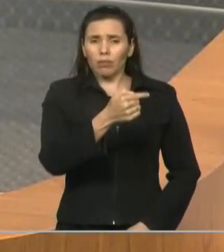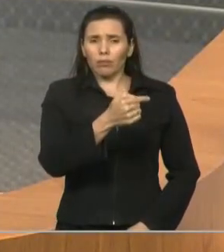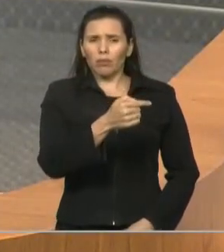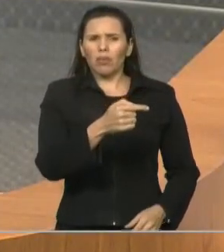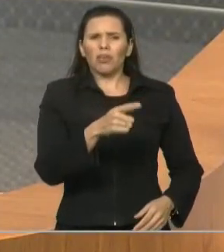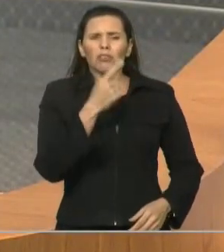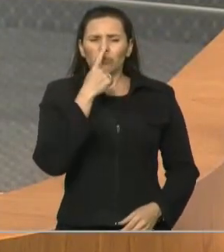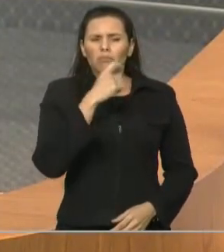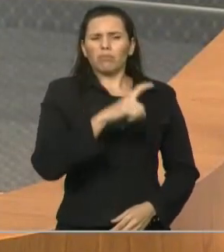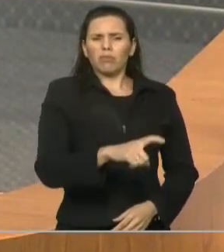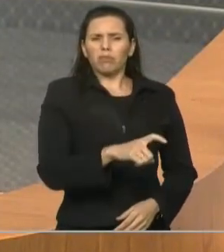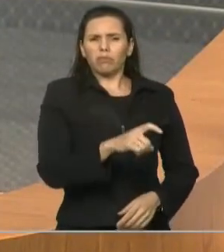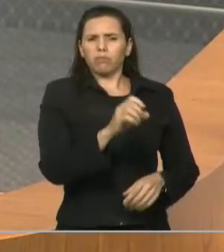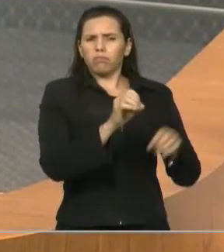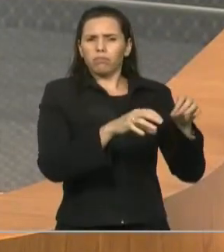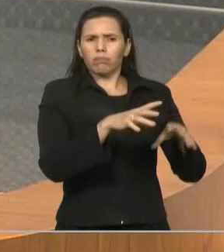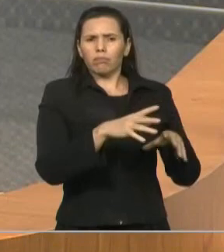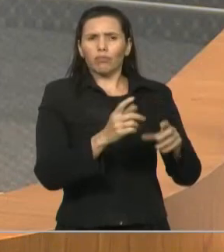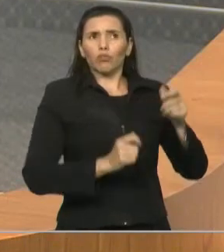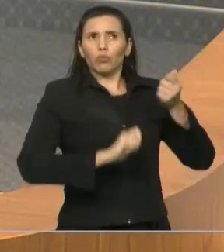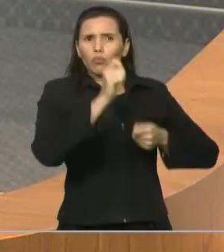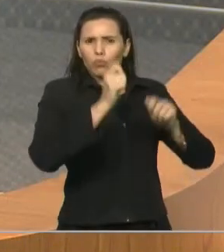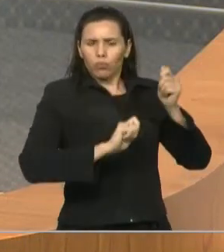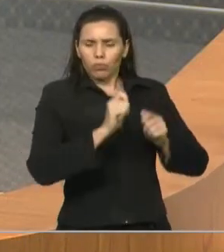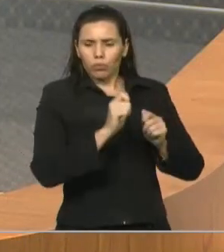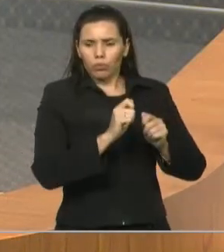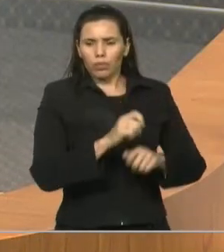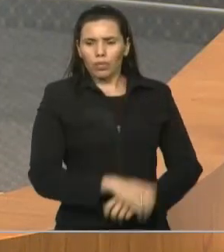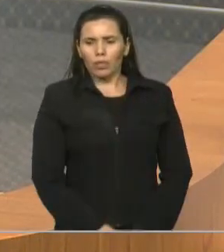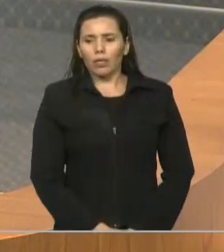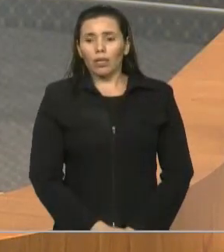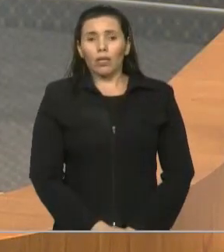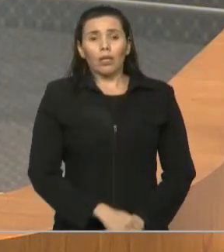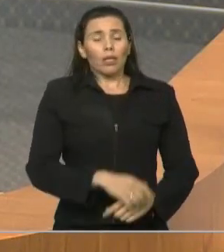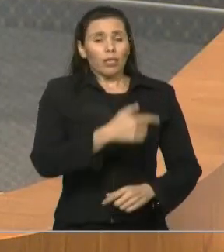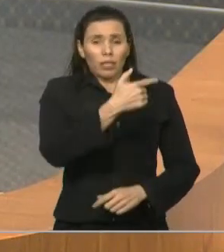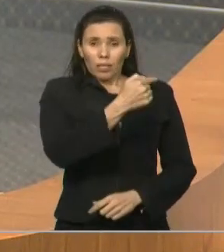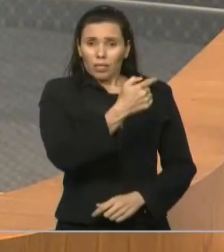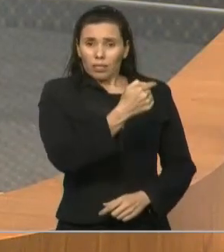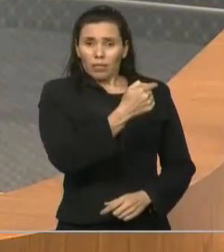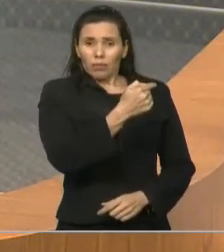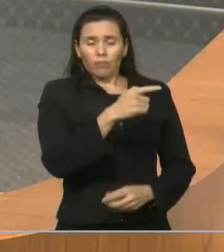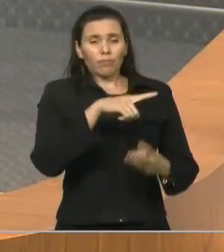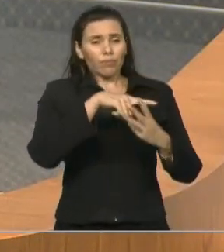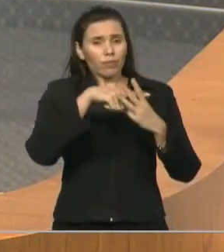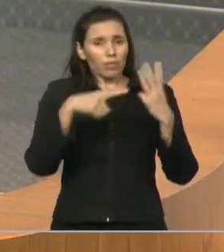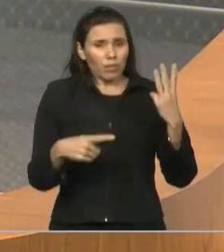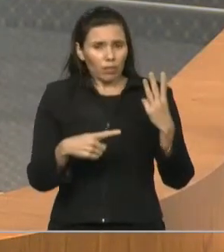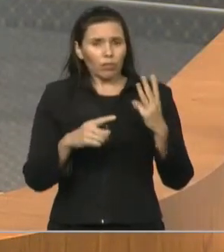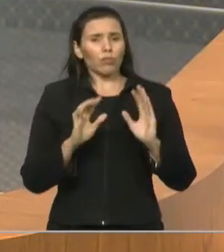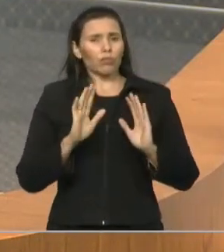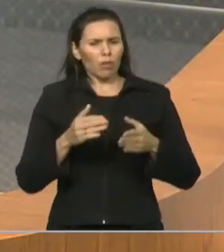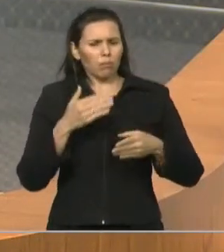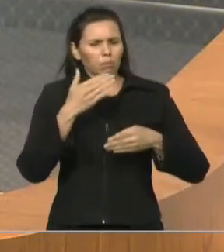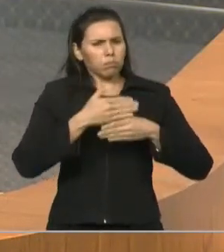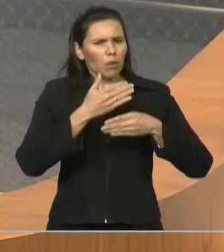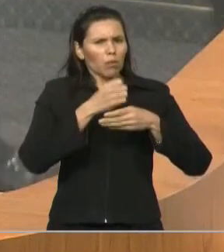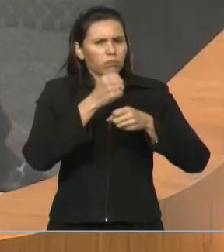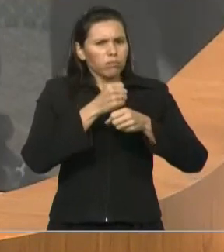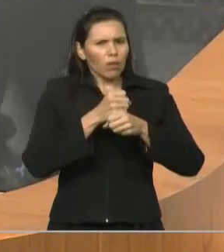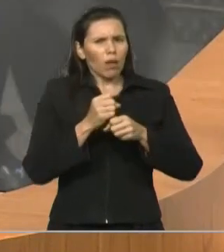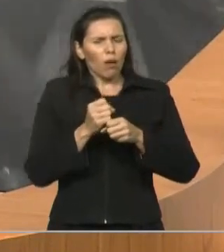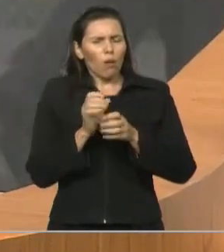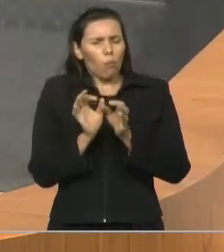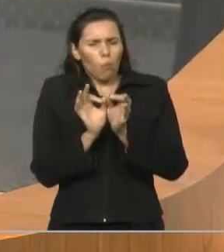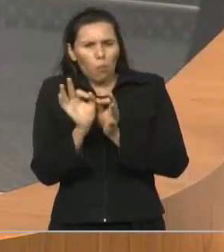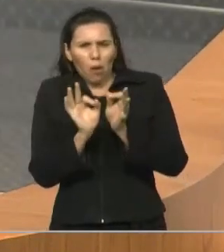industriais. Das 7, 3 já estão, que eles chamam recuperadas, ou seja, restabelecida a